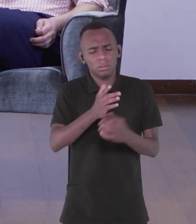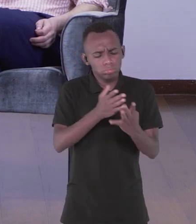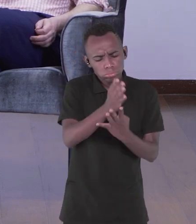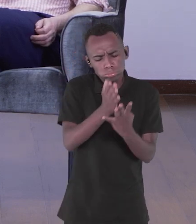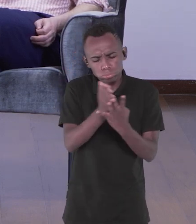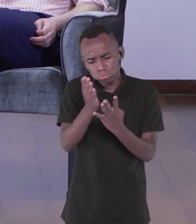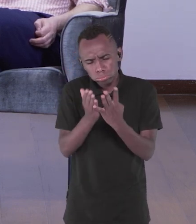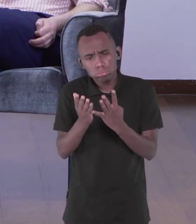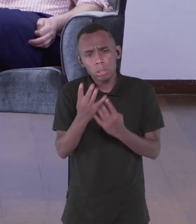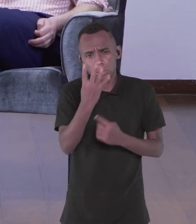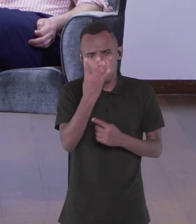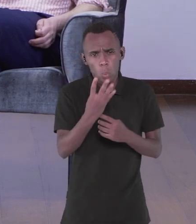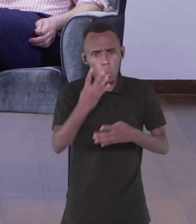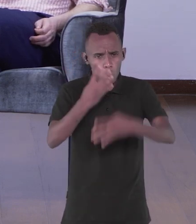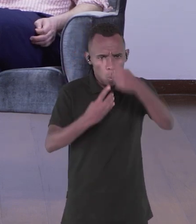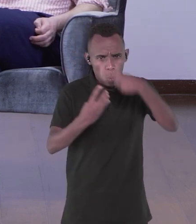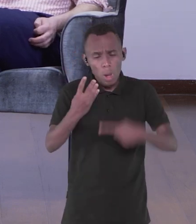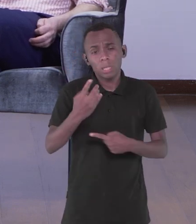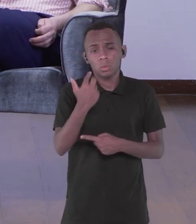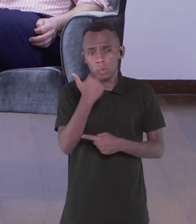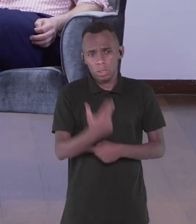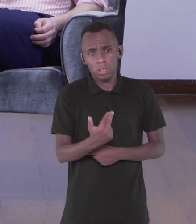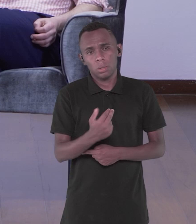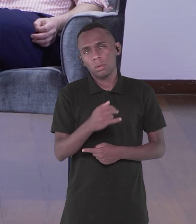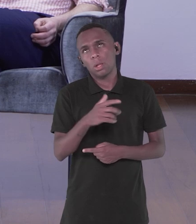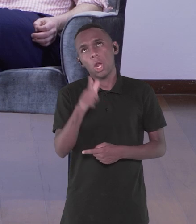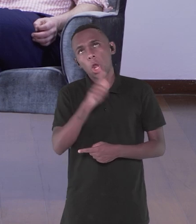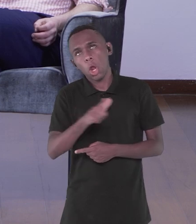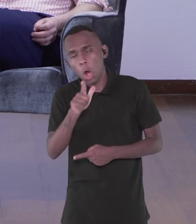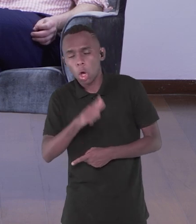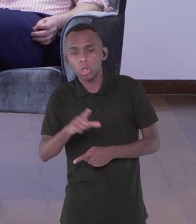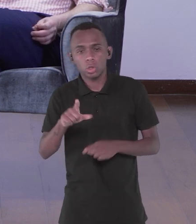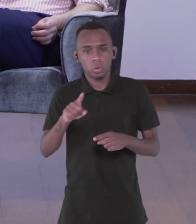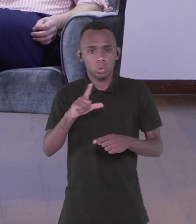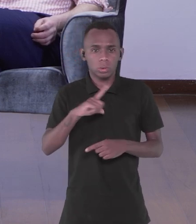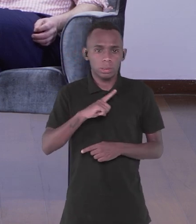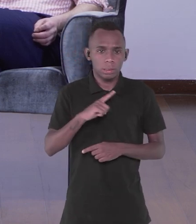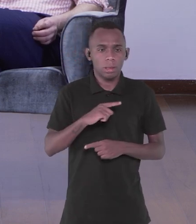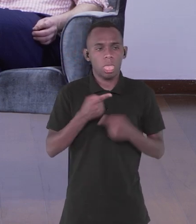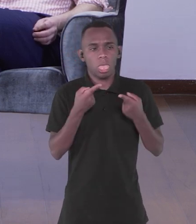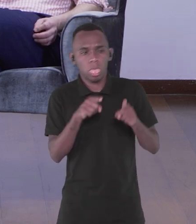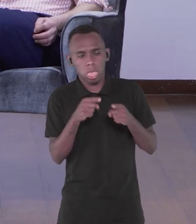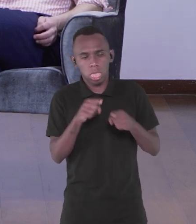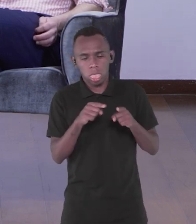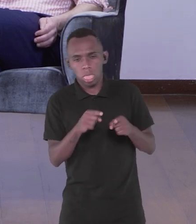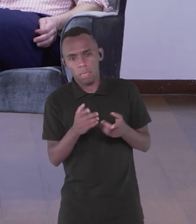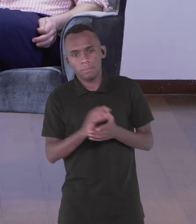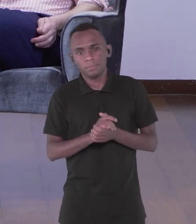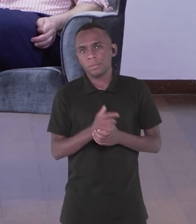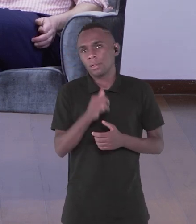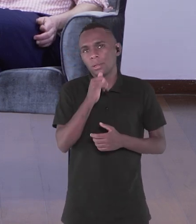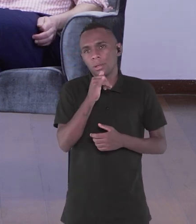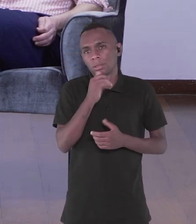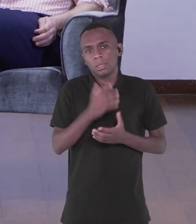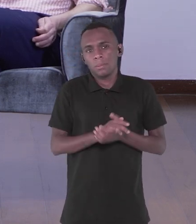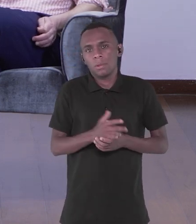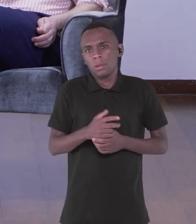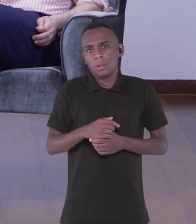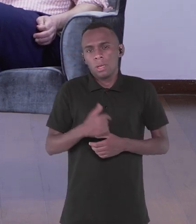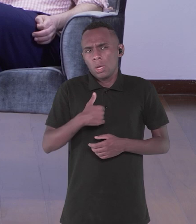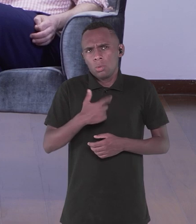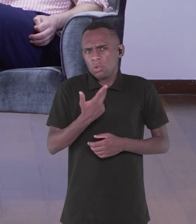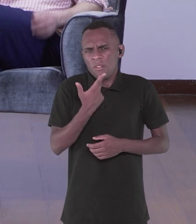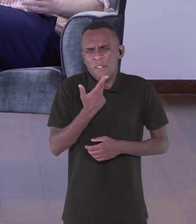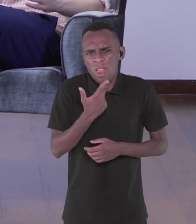um pouco de zombaria, né? Aquele negócio... eu não vou falar alemão porque a Alemanha ganhou de 7-1